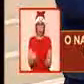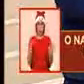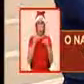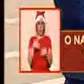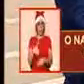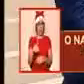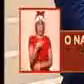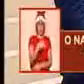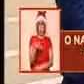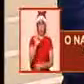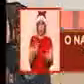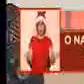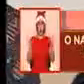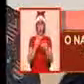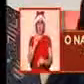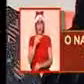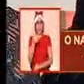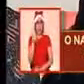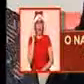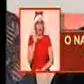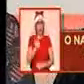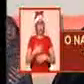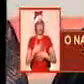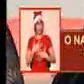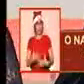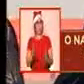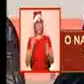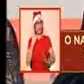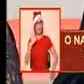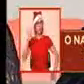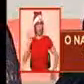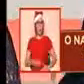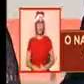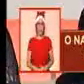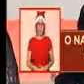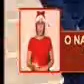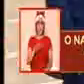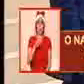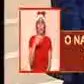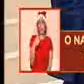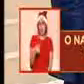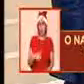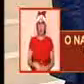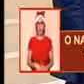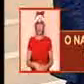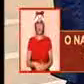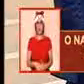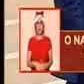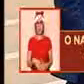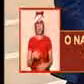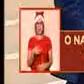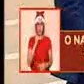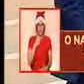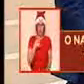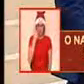novo trabalho agora em 2018. Sim. 35 anos de carreira. Não, já foram. Ah, já foram? São 39... É sério? Vão ser 39,